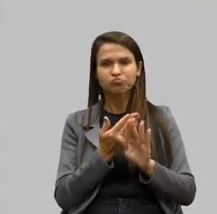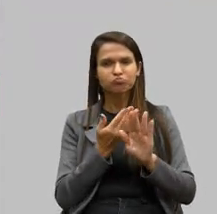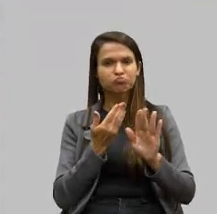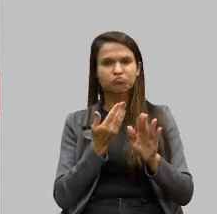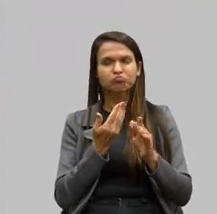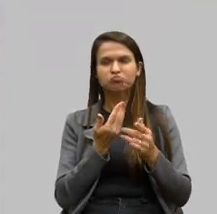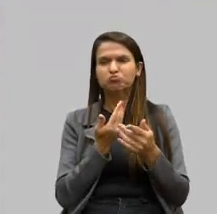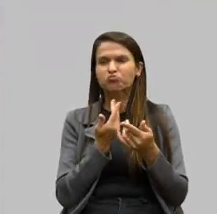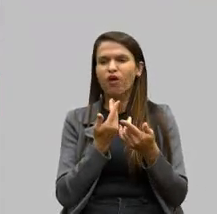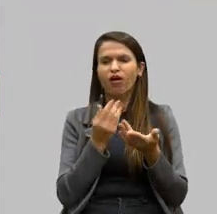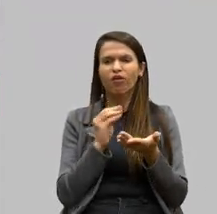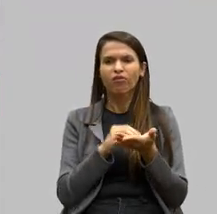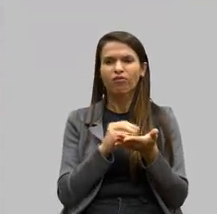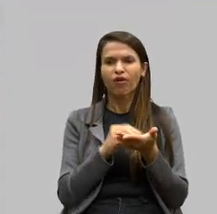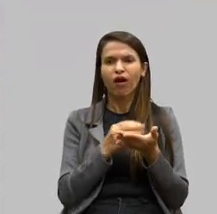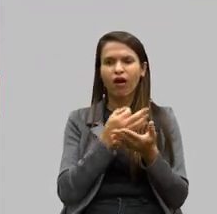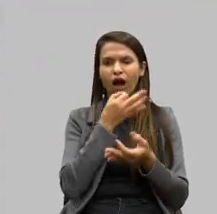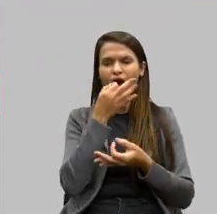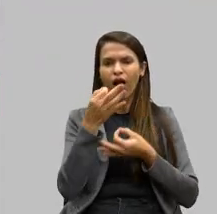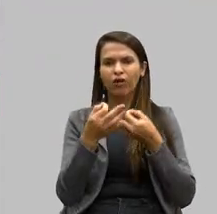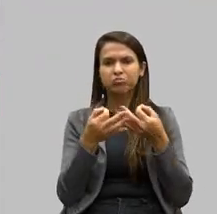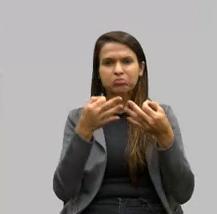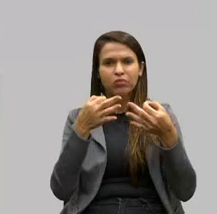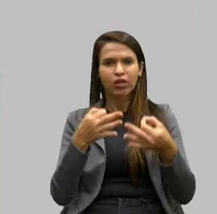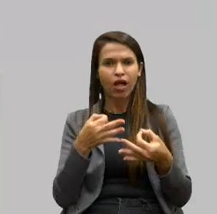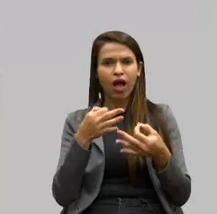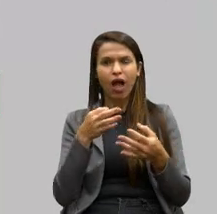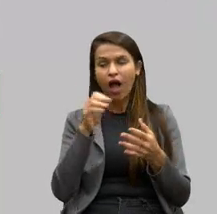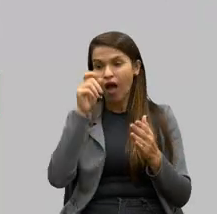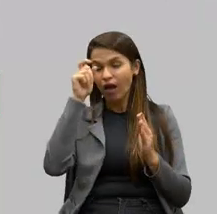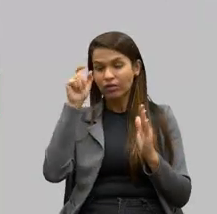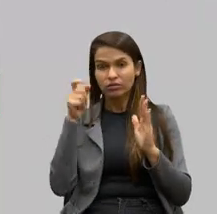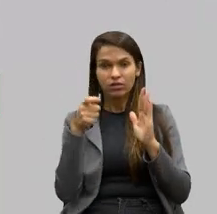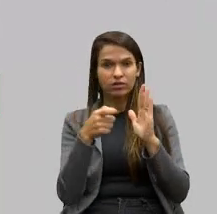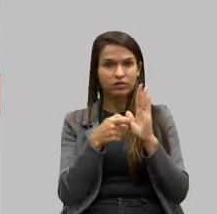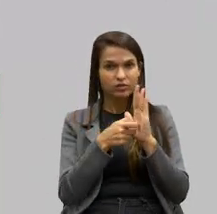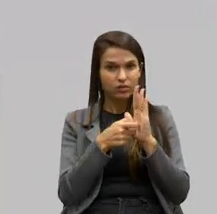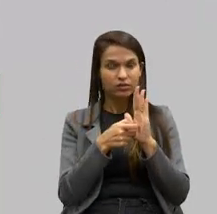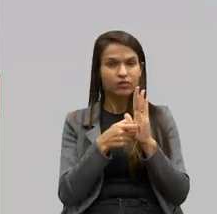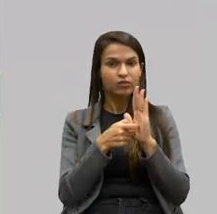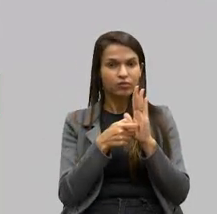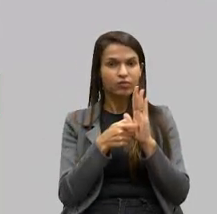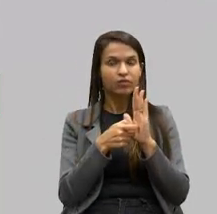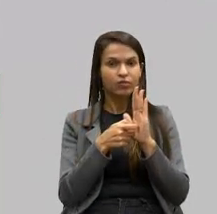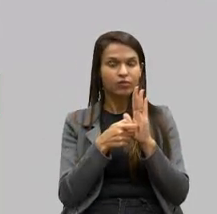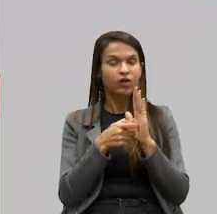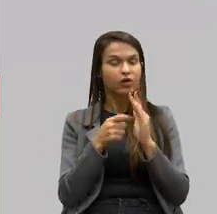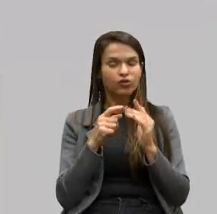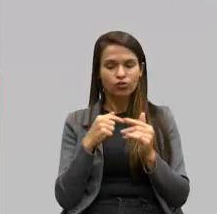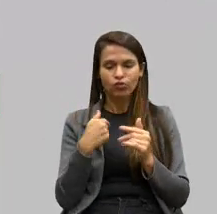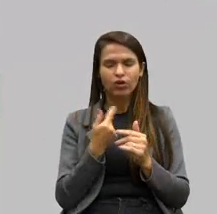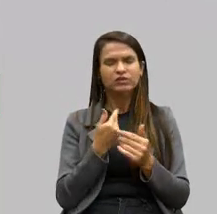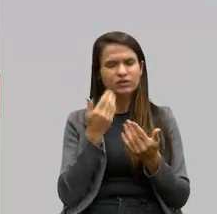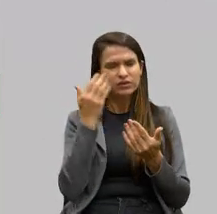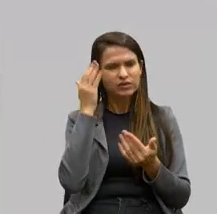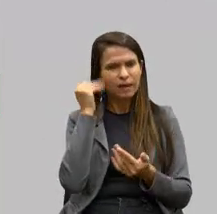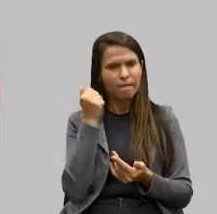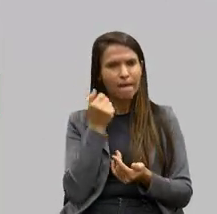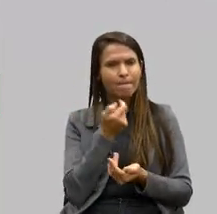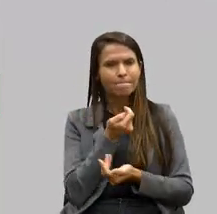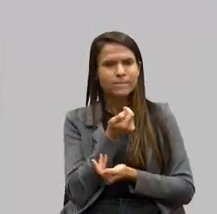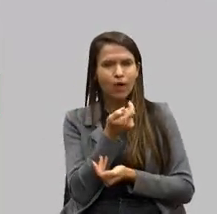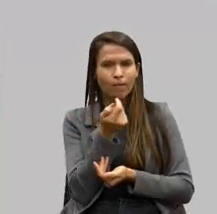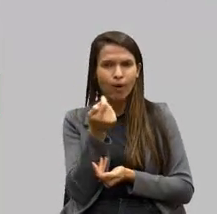argumento à inteligência artificial, uma vez que até então a gente sabe muito pouco